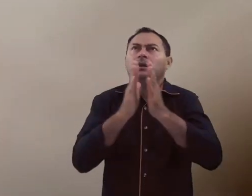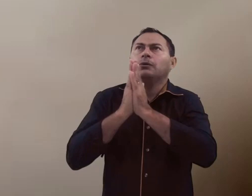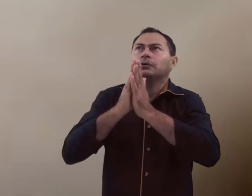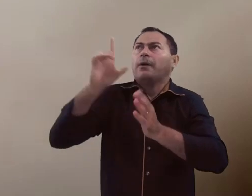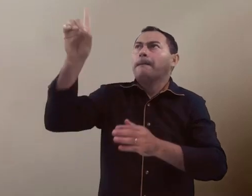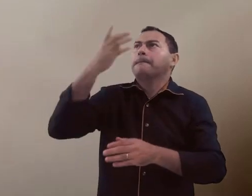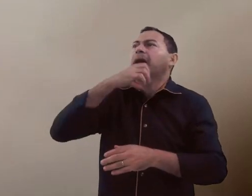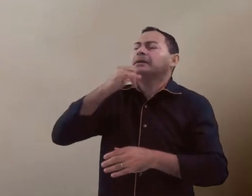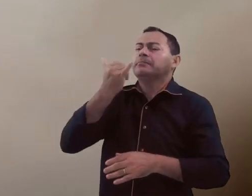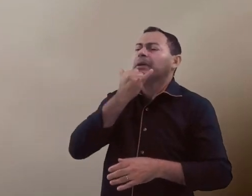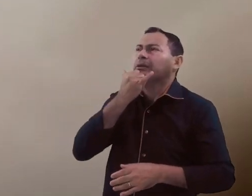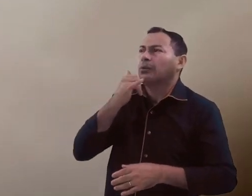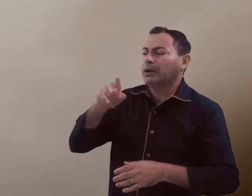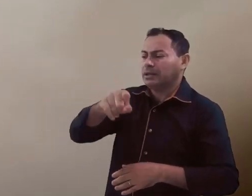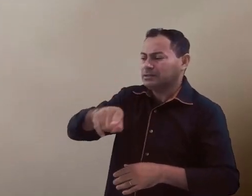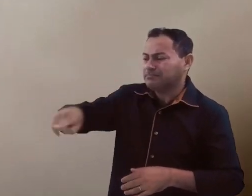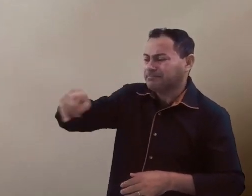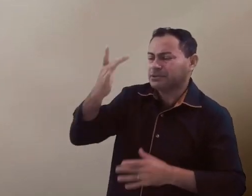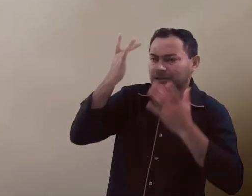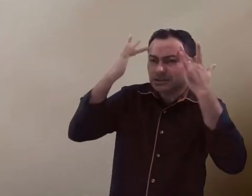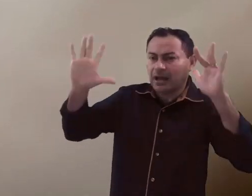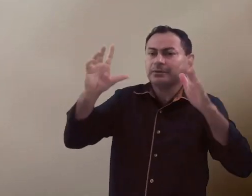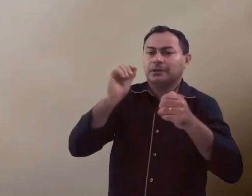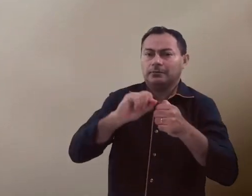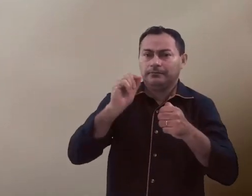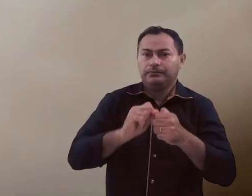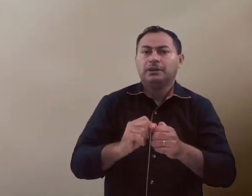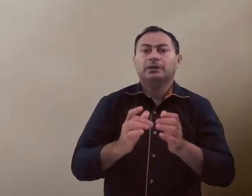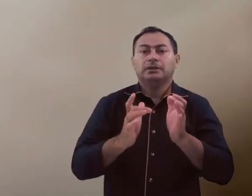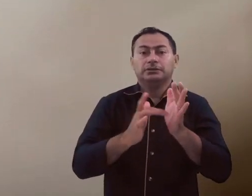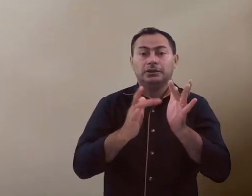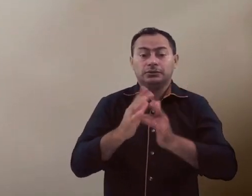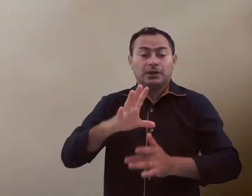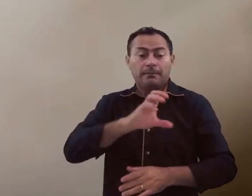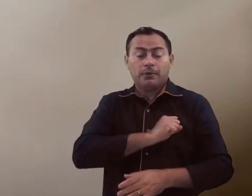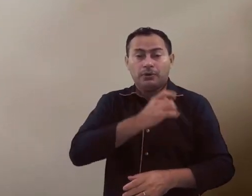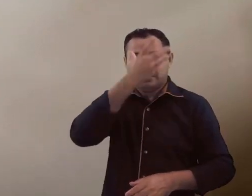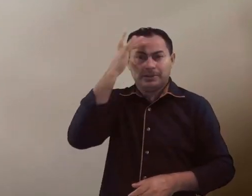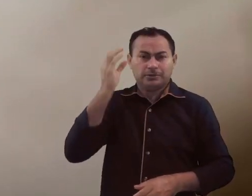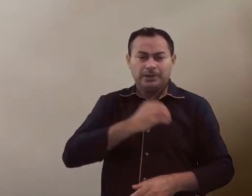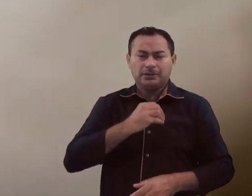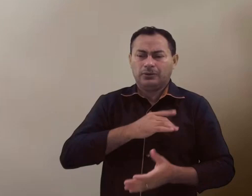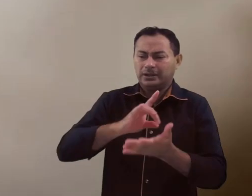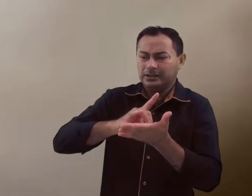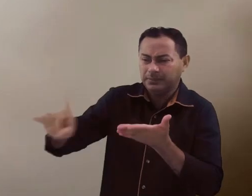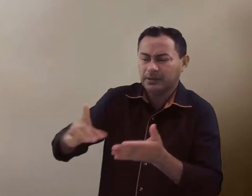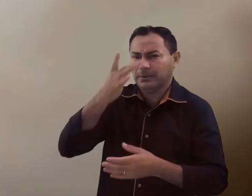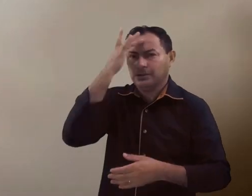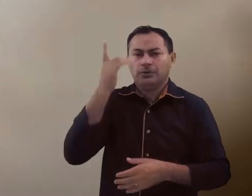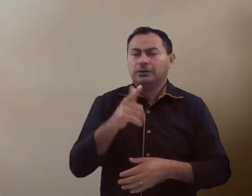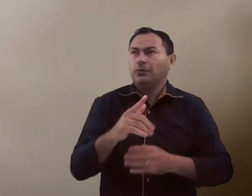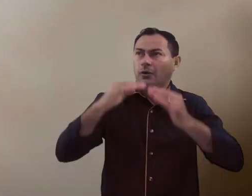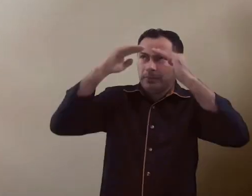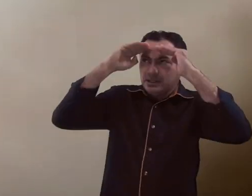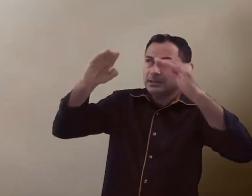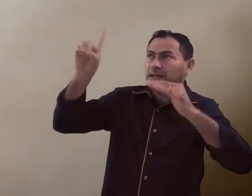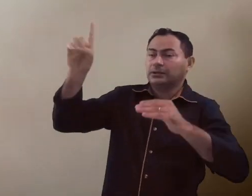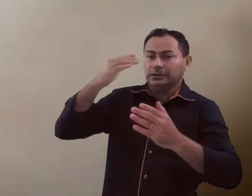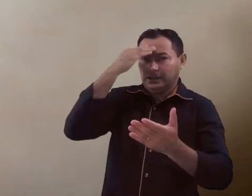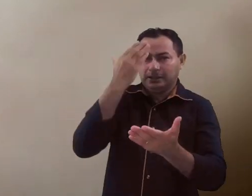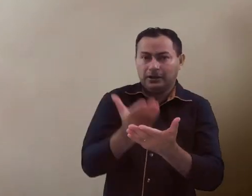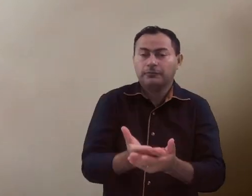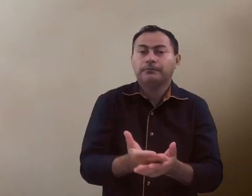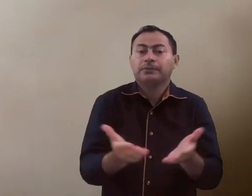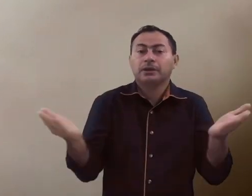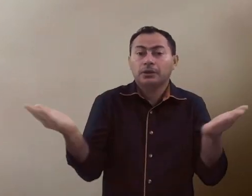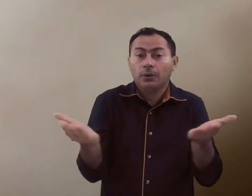Pai, perdoa-lhes, porque eles não sabem o que estão fazendo. Jesus amou os pecadores, inimigos, pessoas que não temiam a Deus.